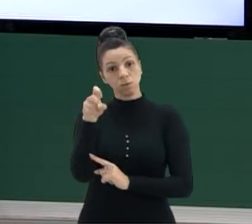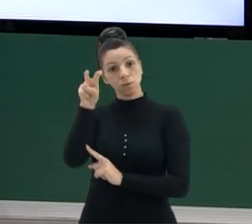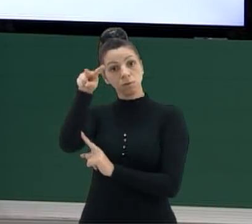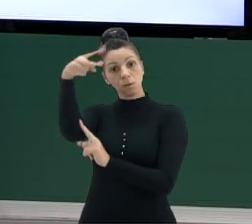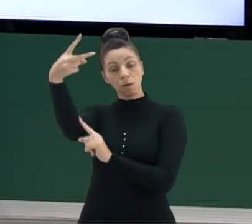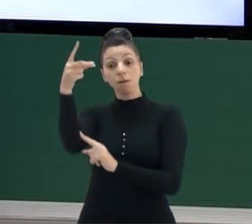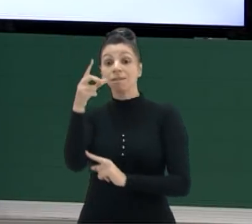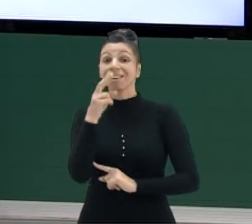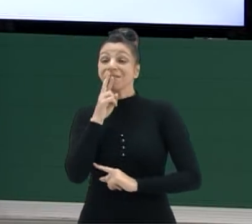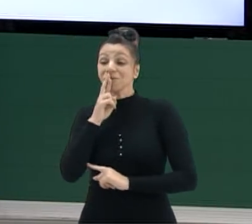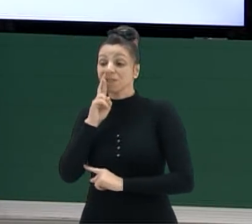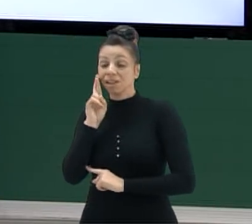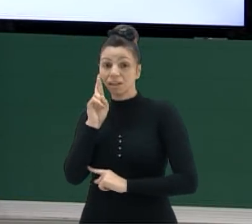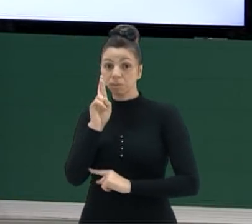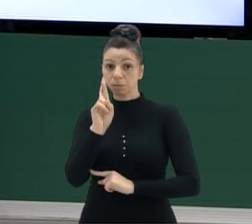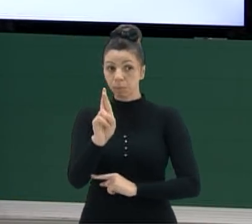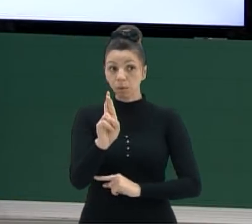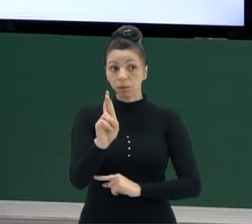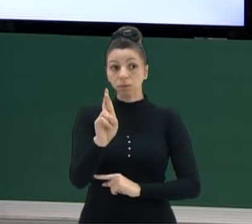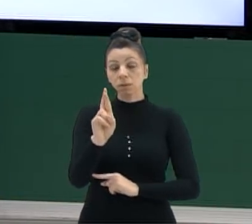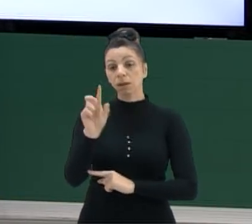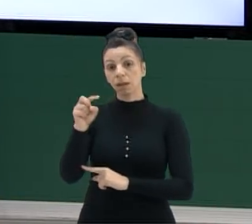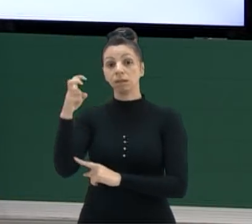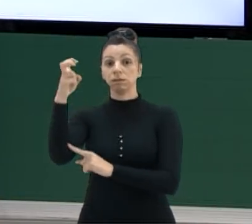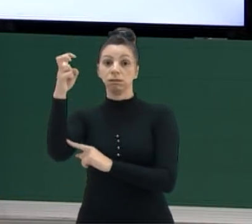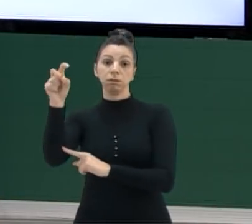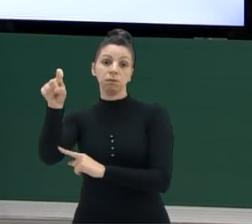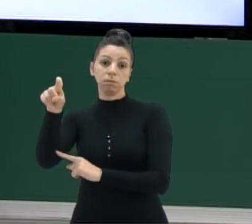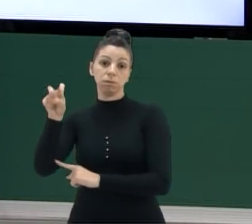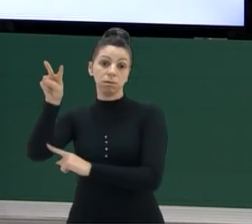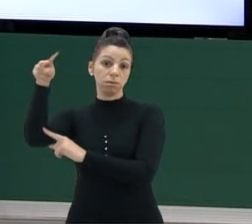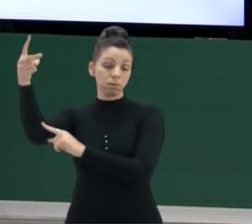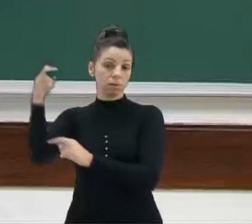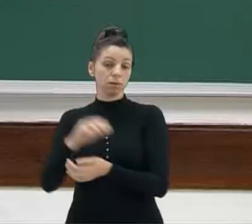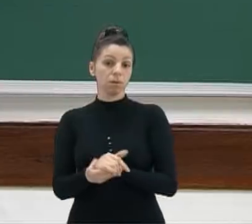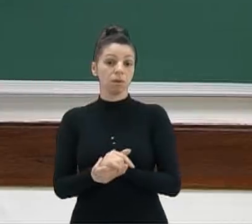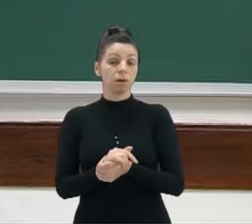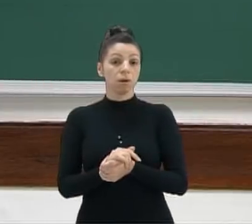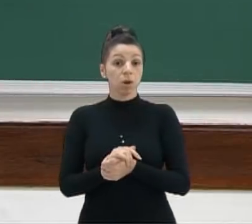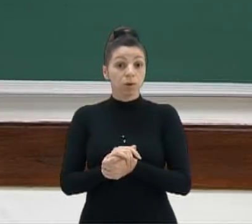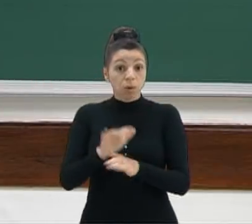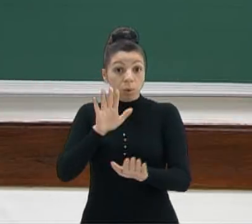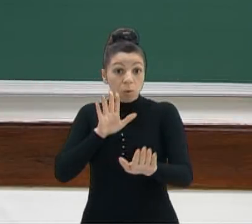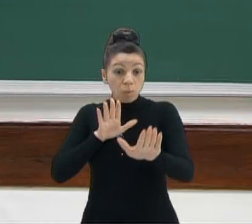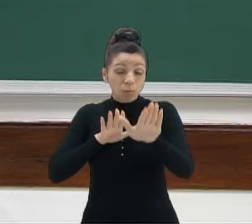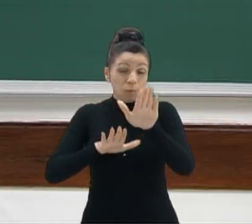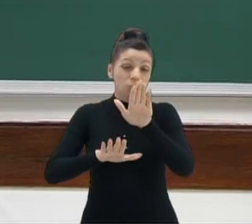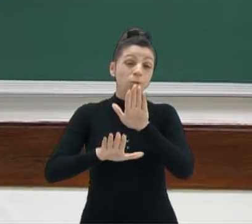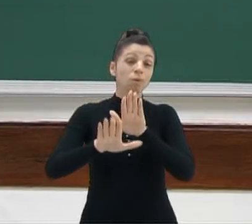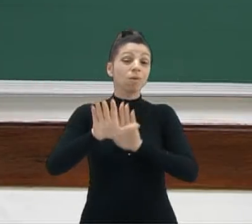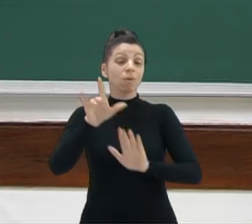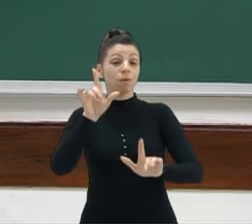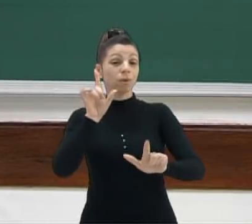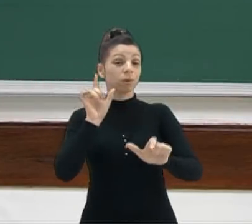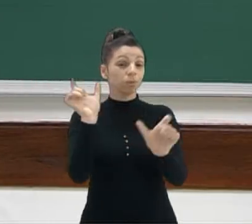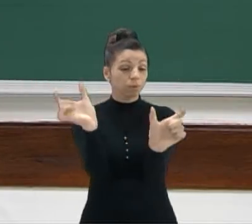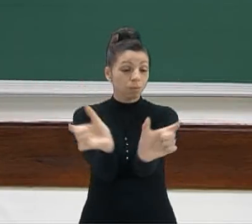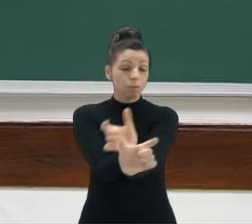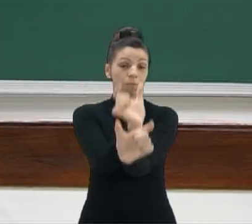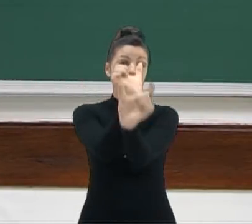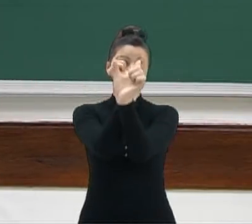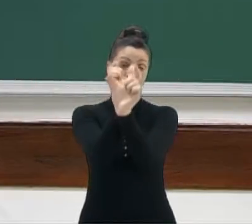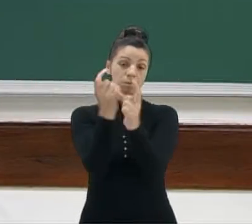a resposta vai dar 5x ao quadrado? Cuide do monômio semelhante, cuide do grau